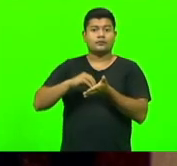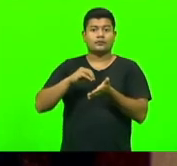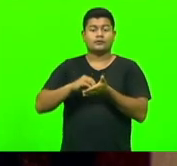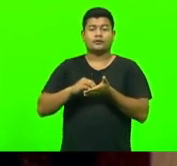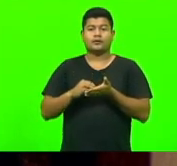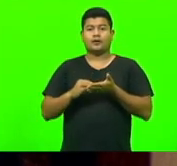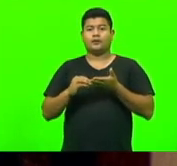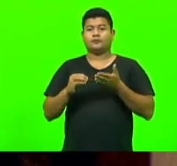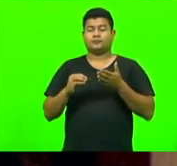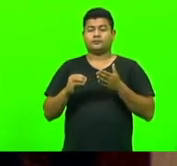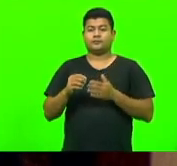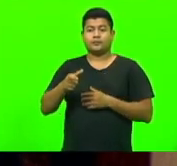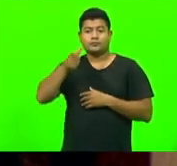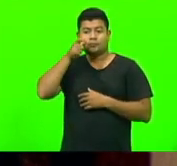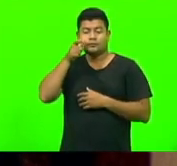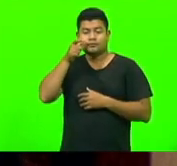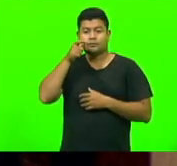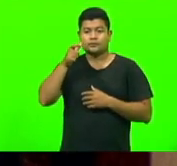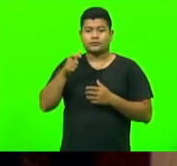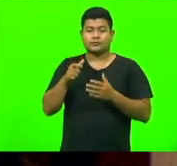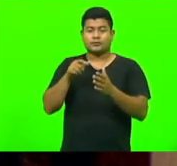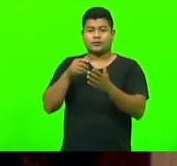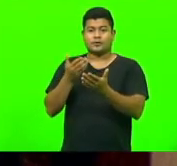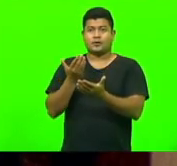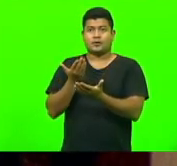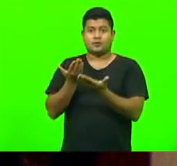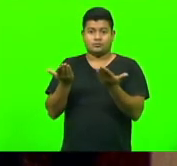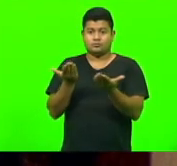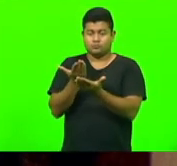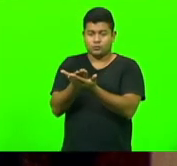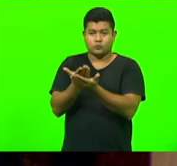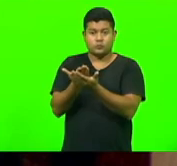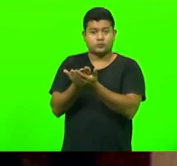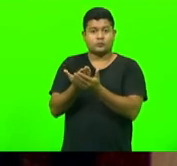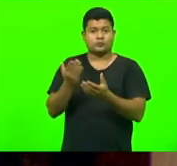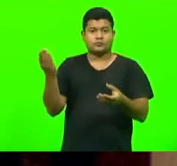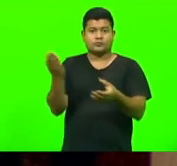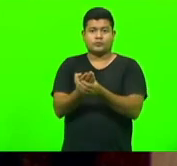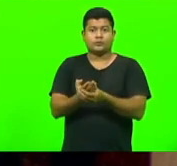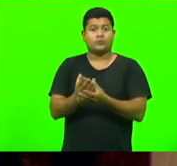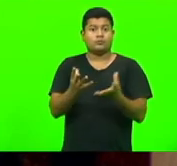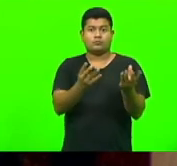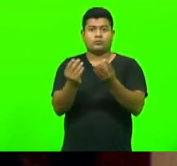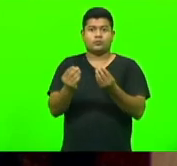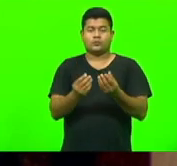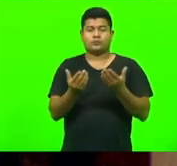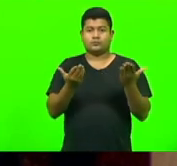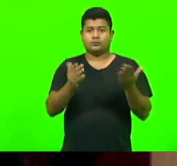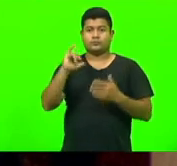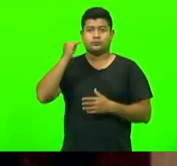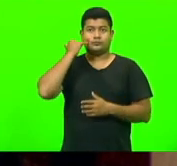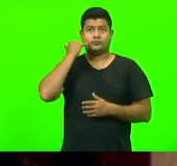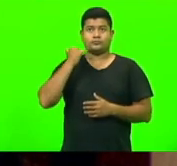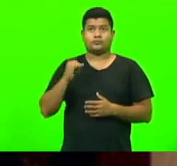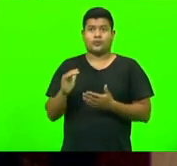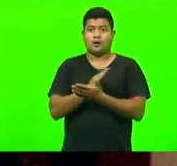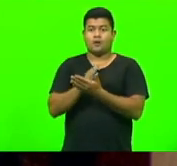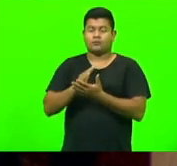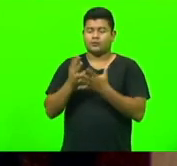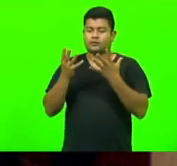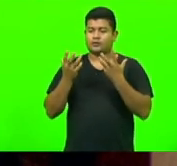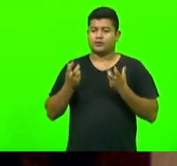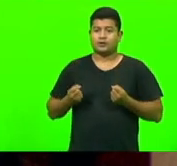hoje. Muitas em apreço à proposta do deputado Gessé, outras em